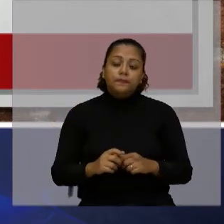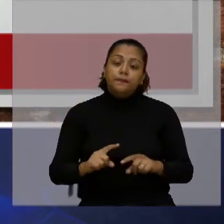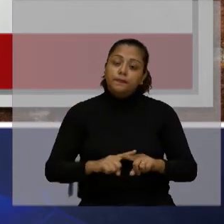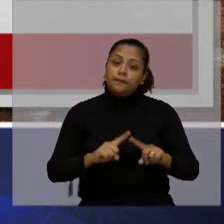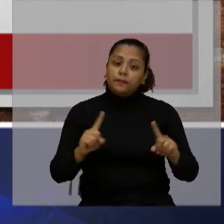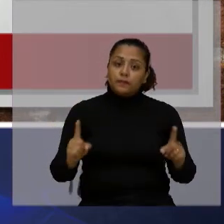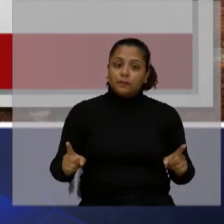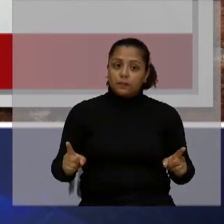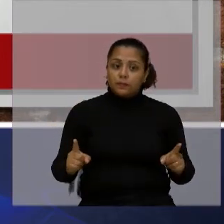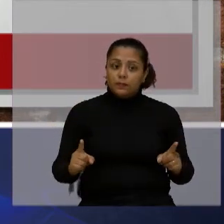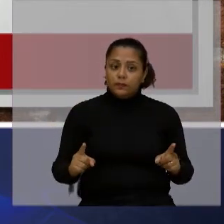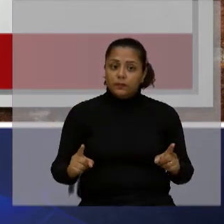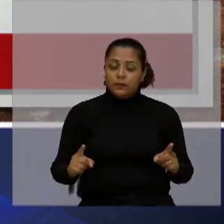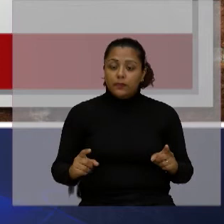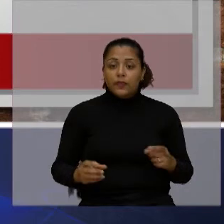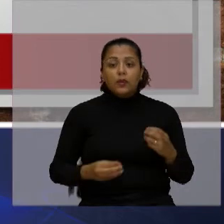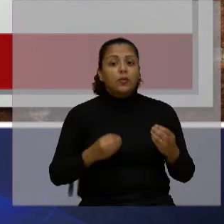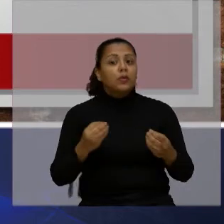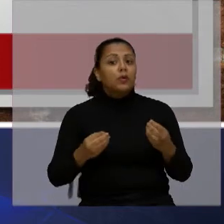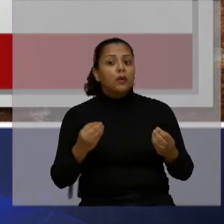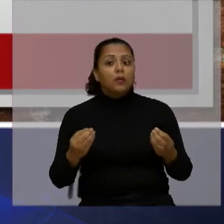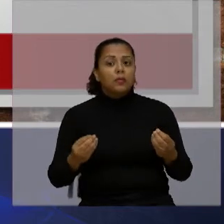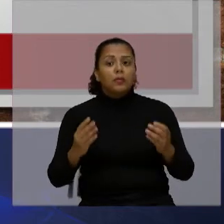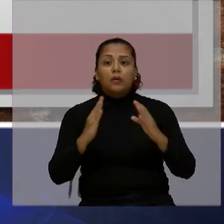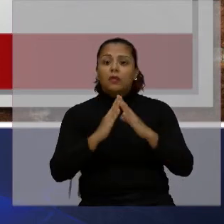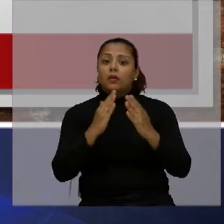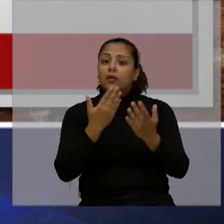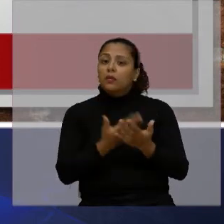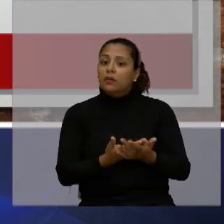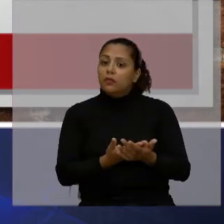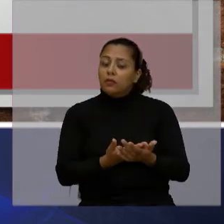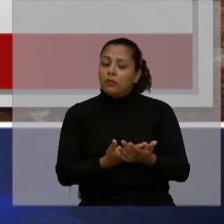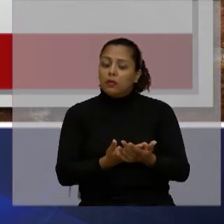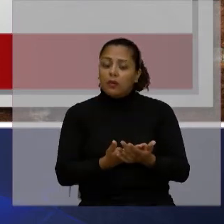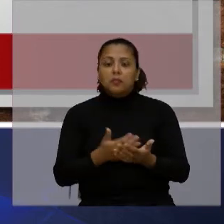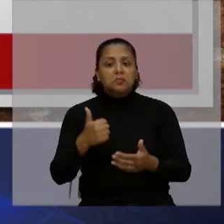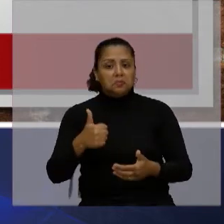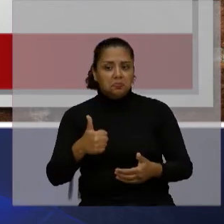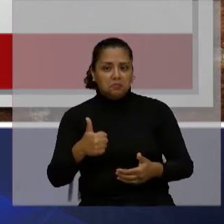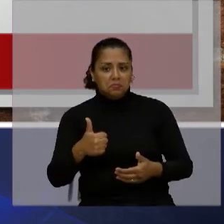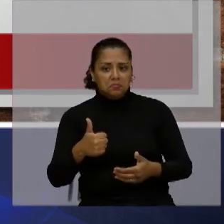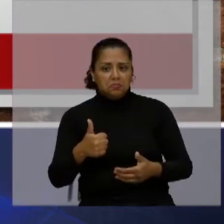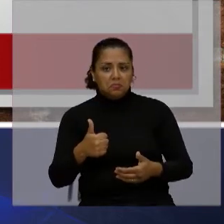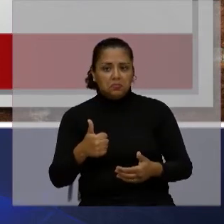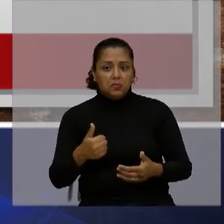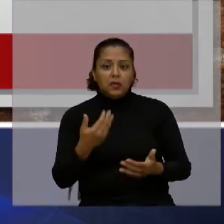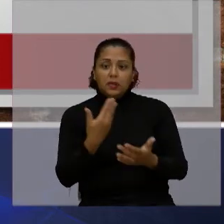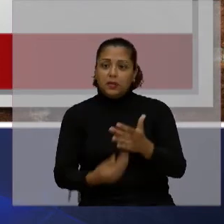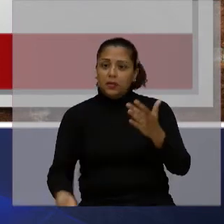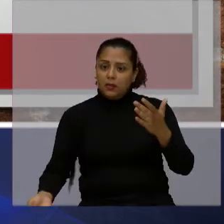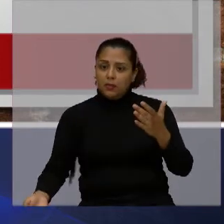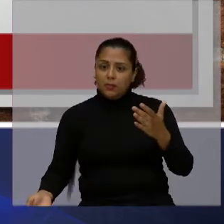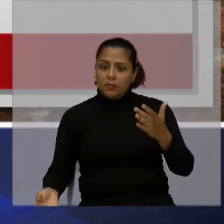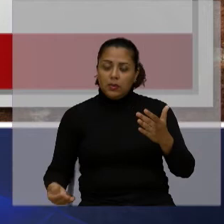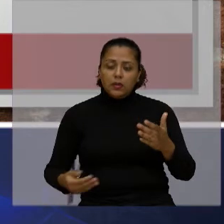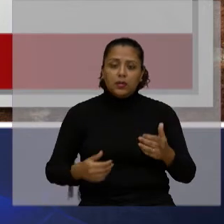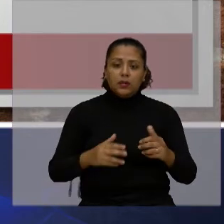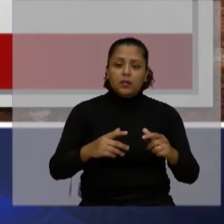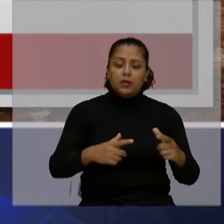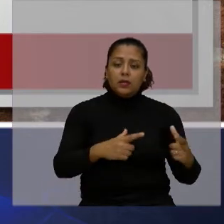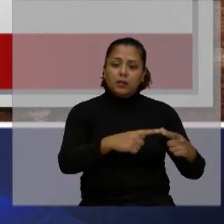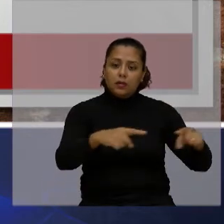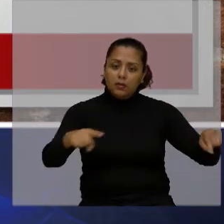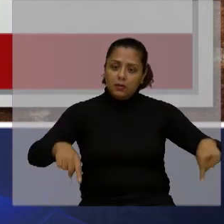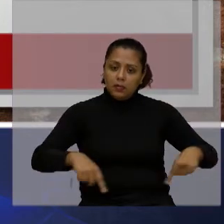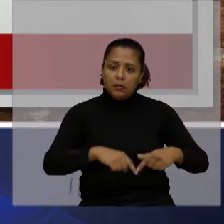não dá para assim, ganhar algo e perder do outro. Eu acho que tem que ir sempre melhorando e